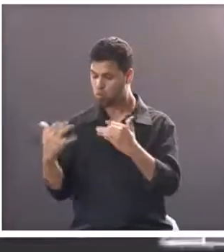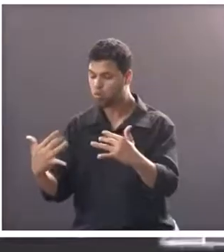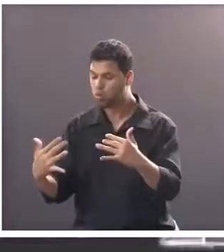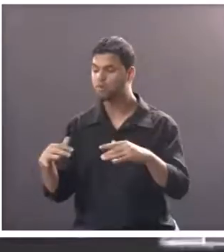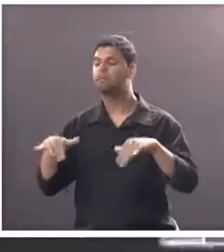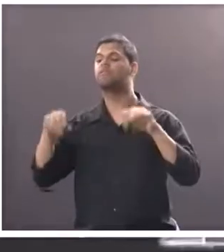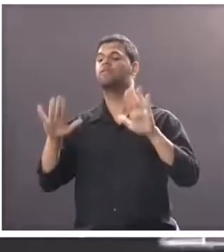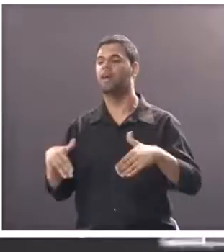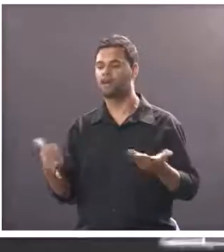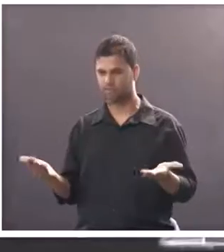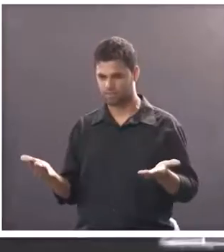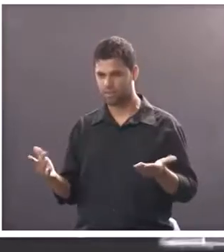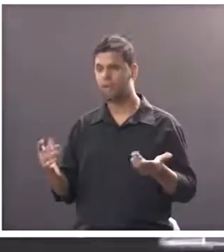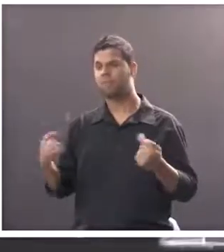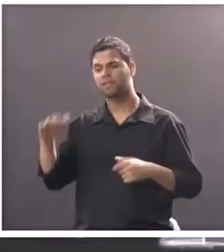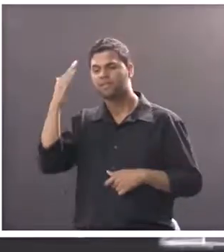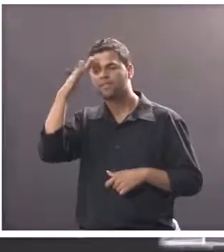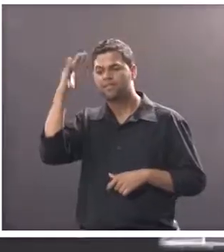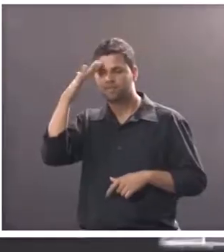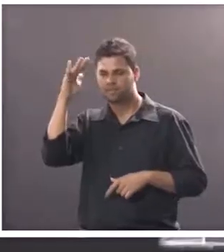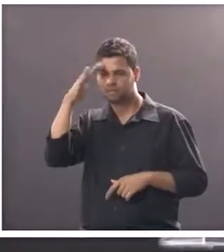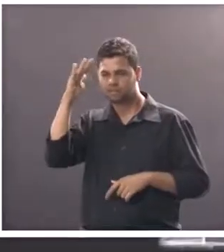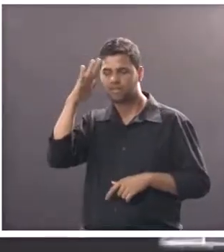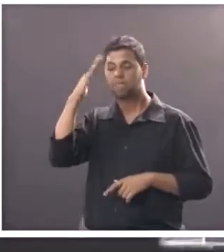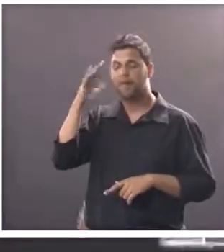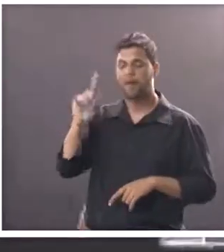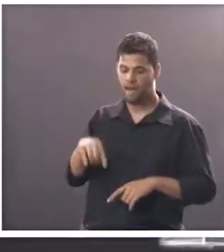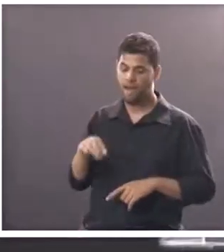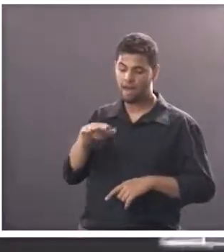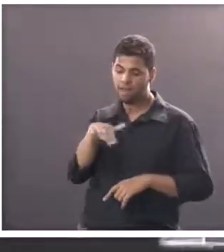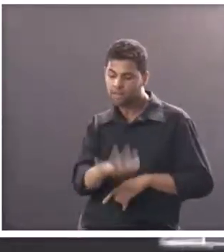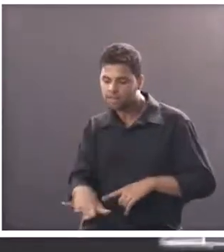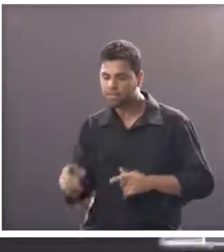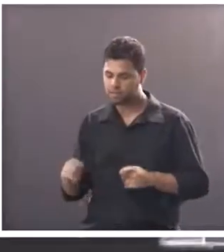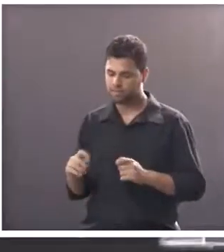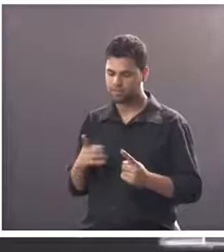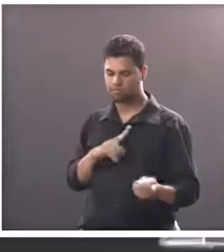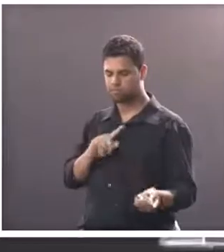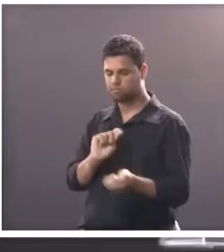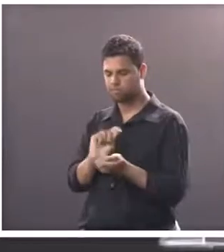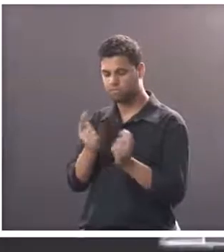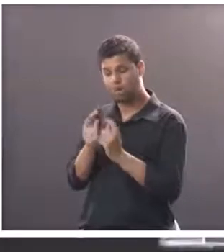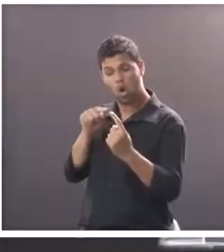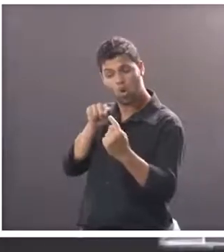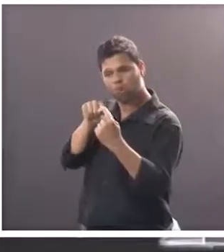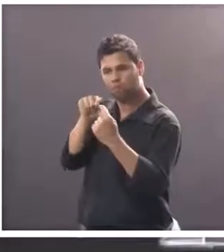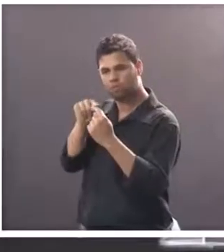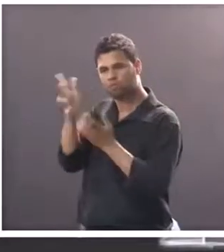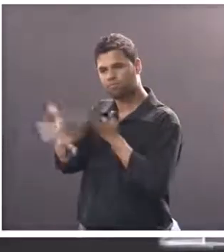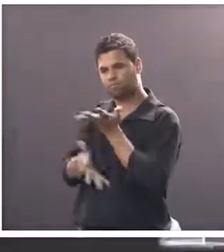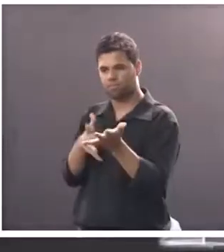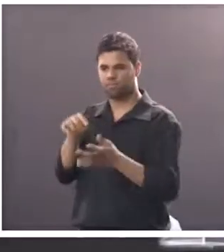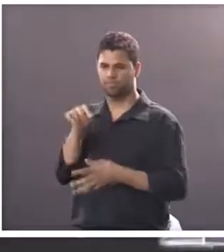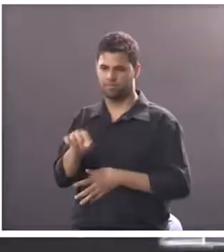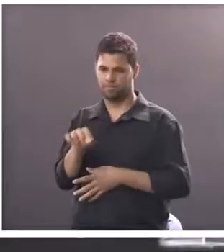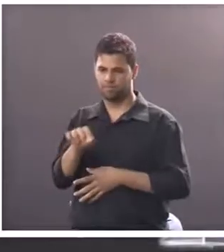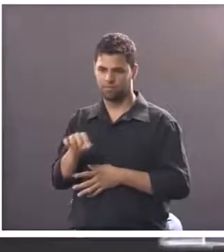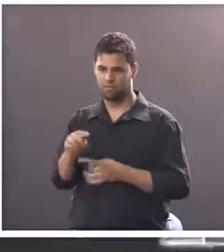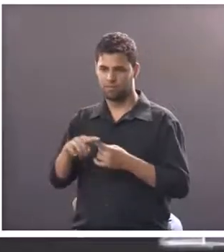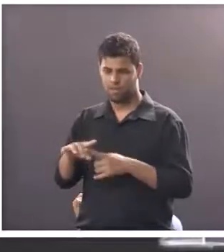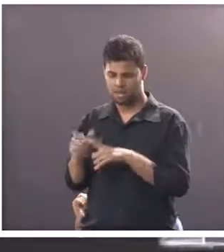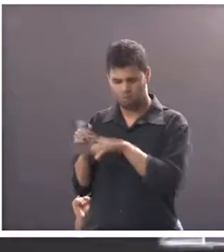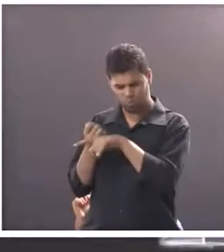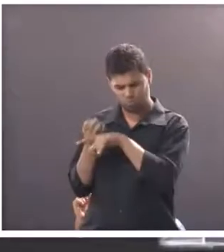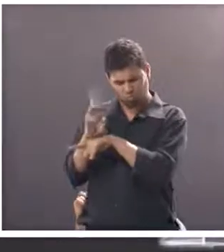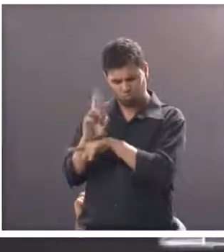que entender quem é esse público que está vendo a sua língua de sinais. Não, mas eu sou PhDeus, ou PhD,